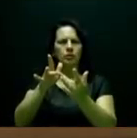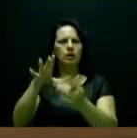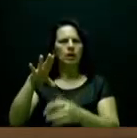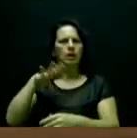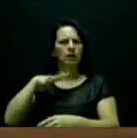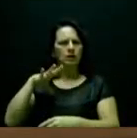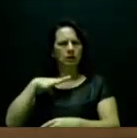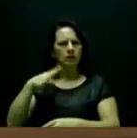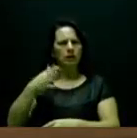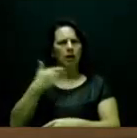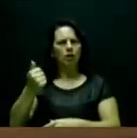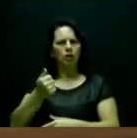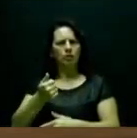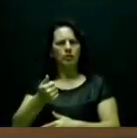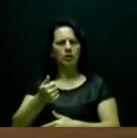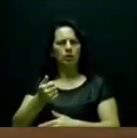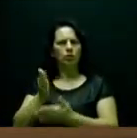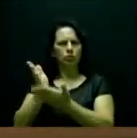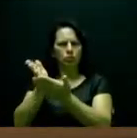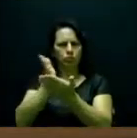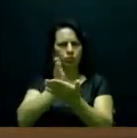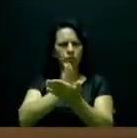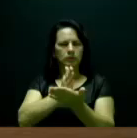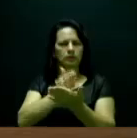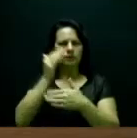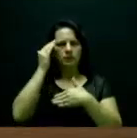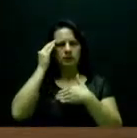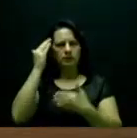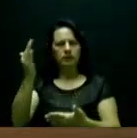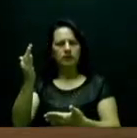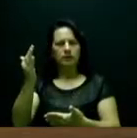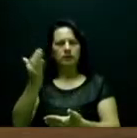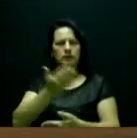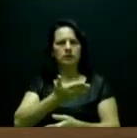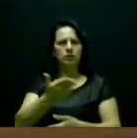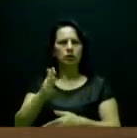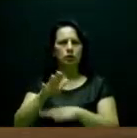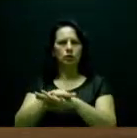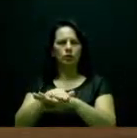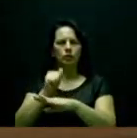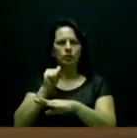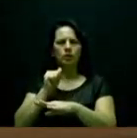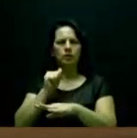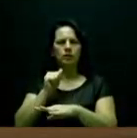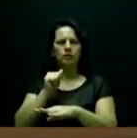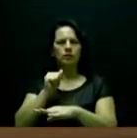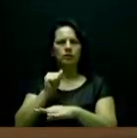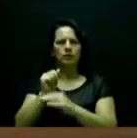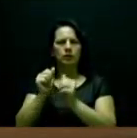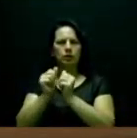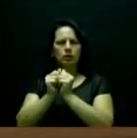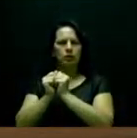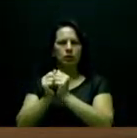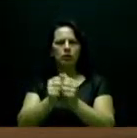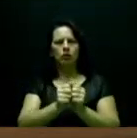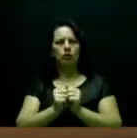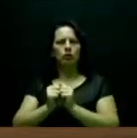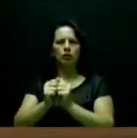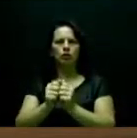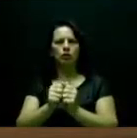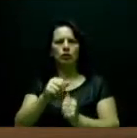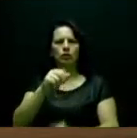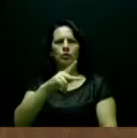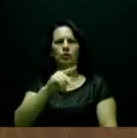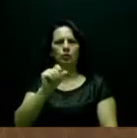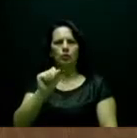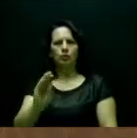cidade e colocá-la nos trilhos. Por isso, eu agradeço a Vossa Excelência o convite e muito me honra fazer parte hoje das fileiras do